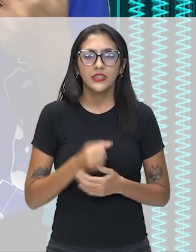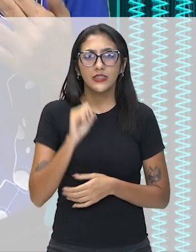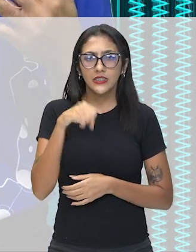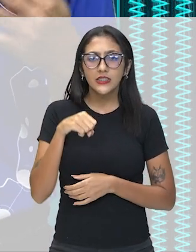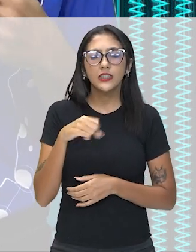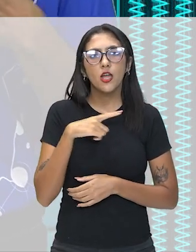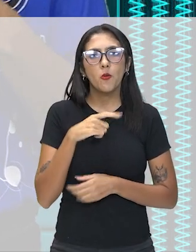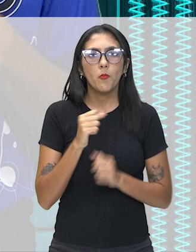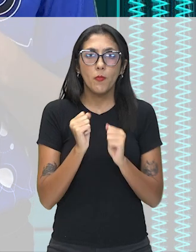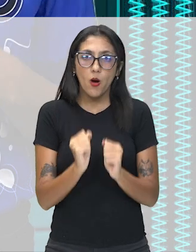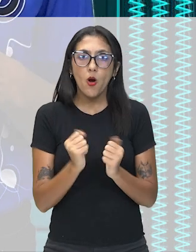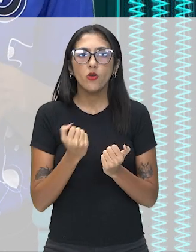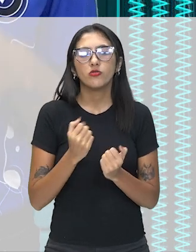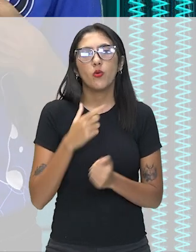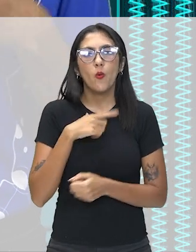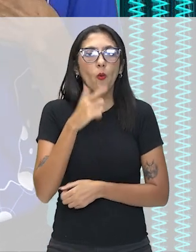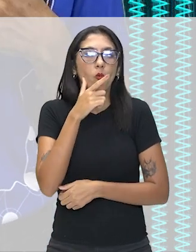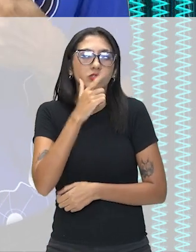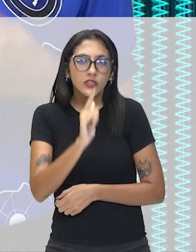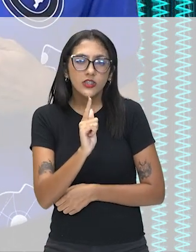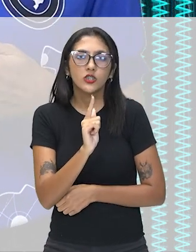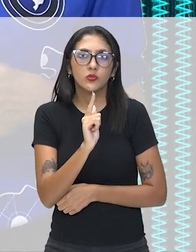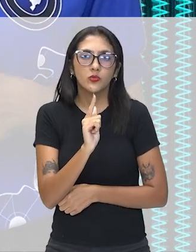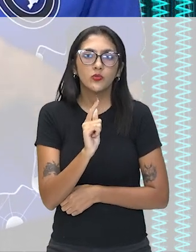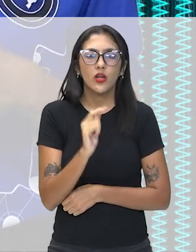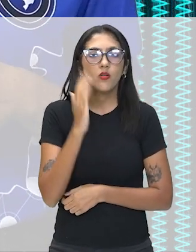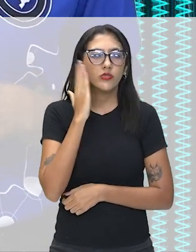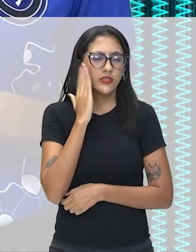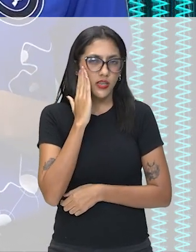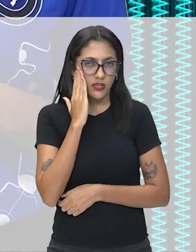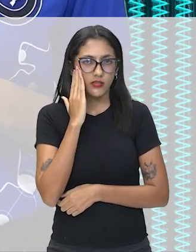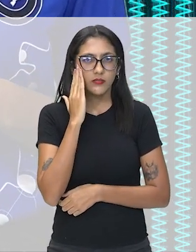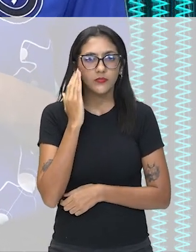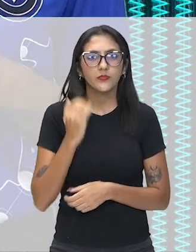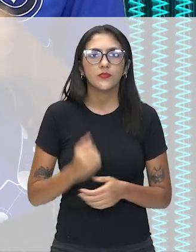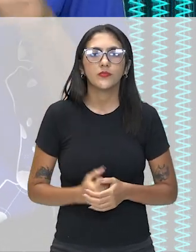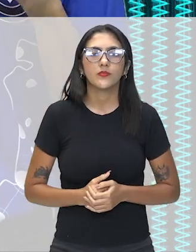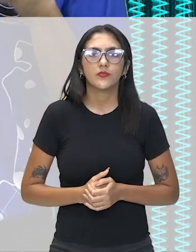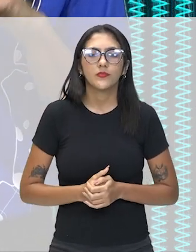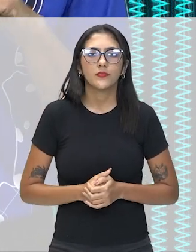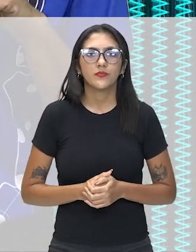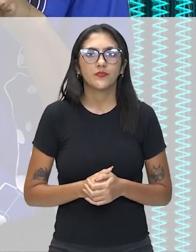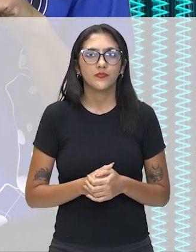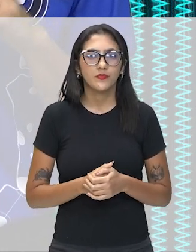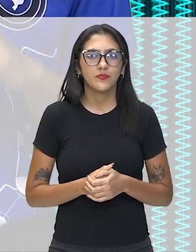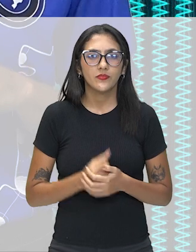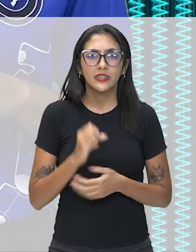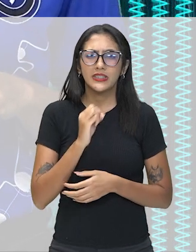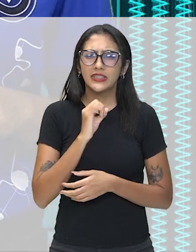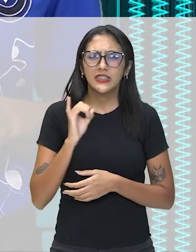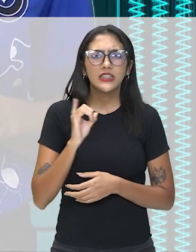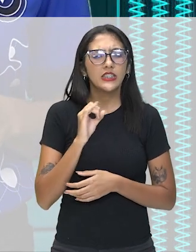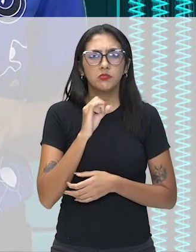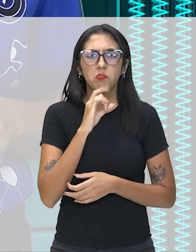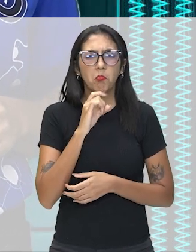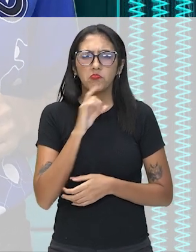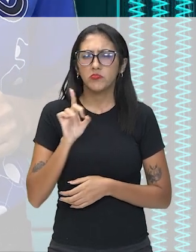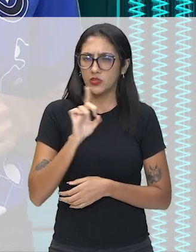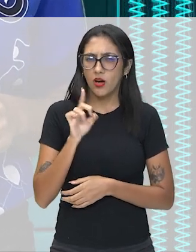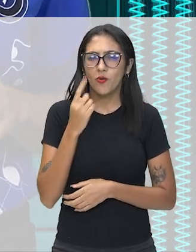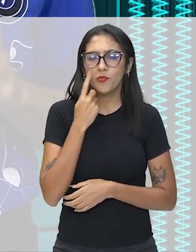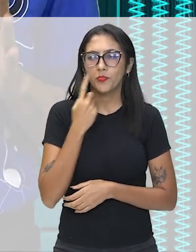posso. Sim, eu consigo. Sim, eu sei. Yes, I can. Agora, se não for, vamos ver aqui a